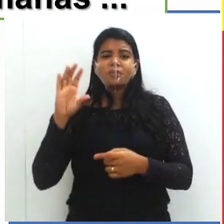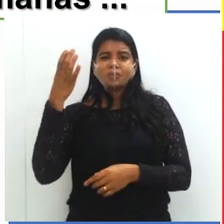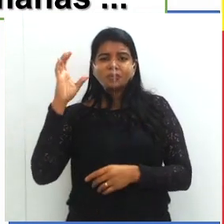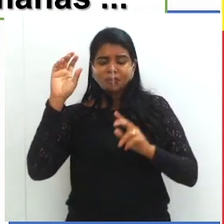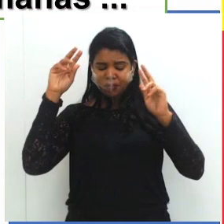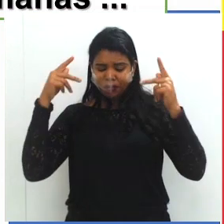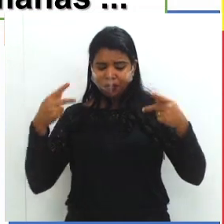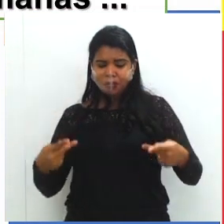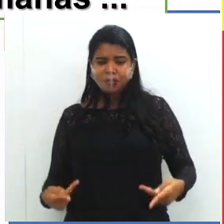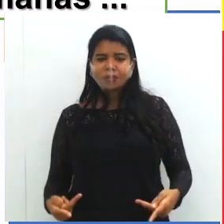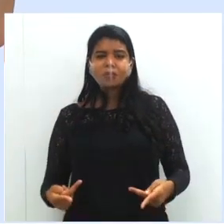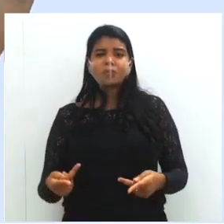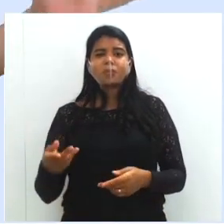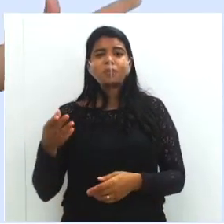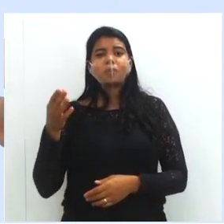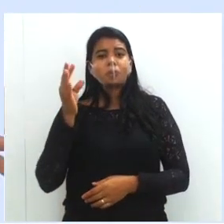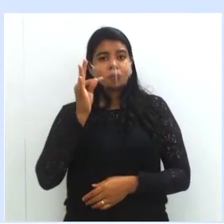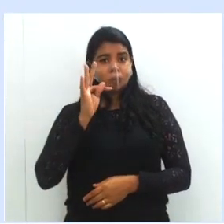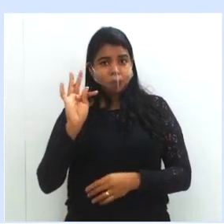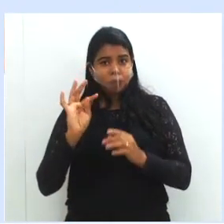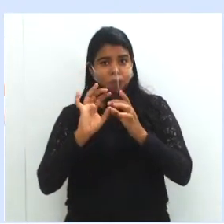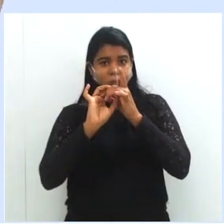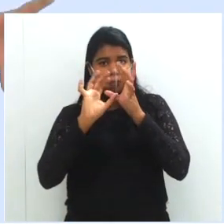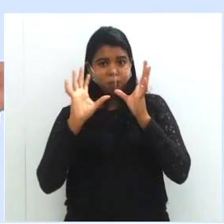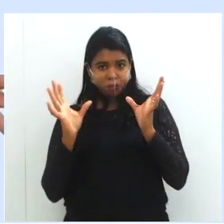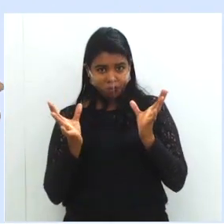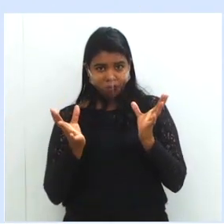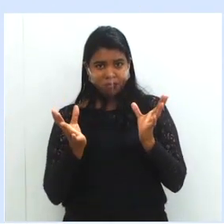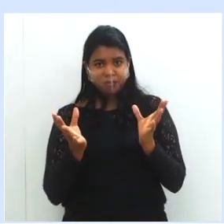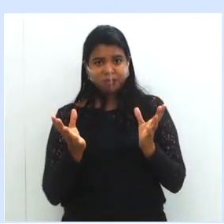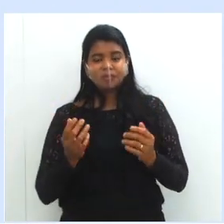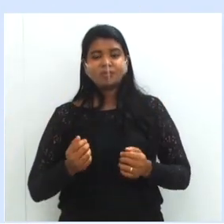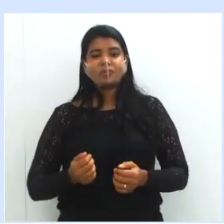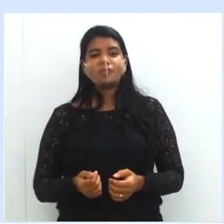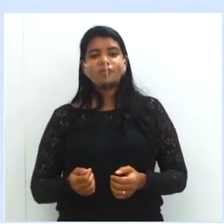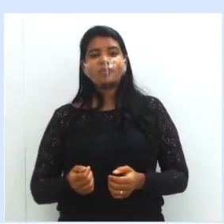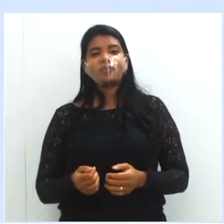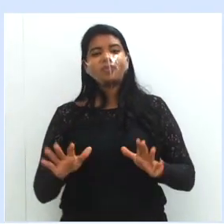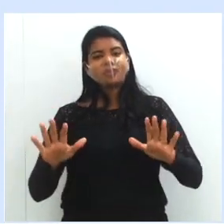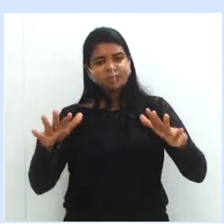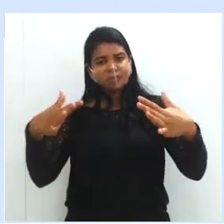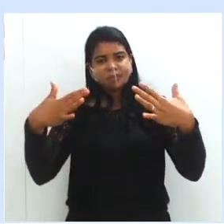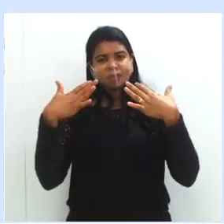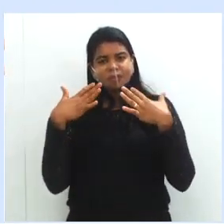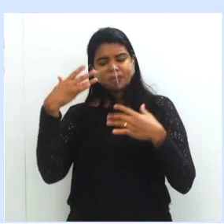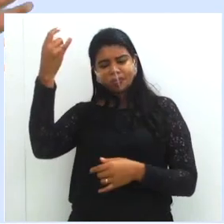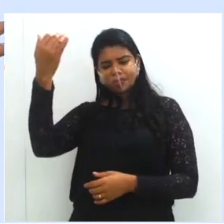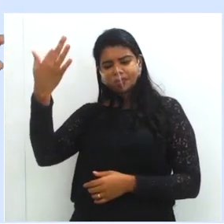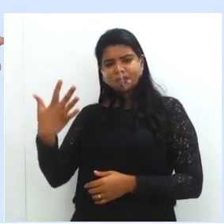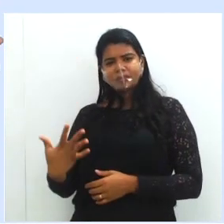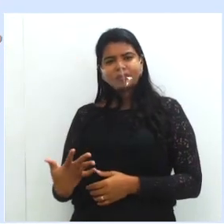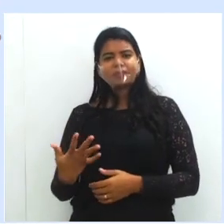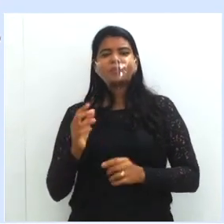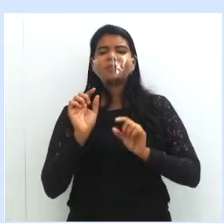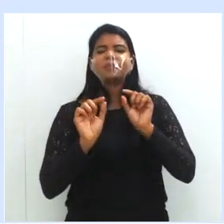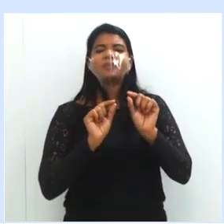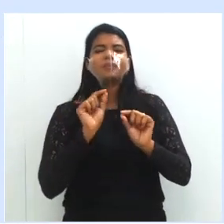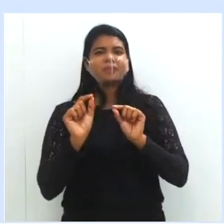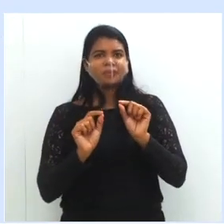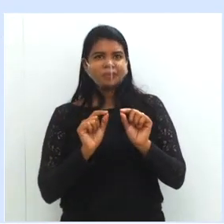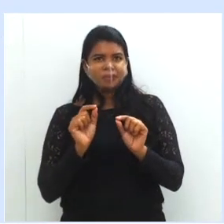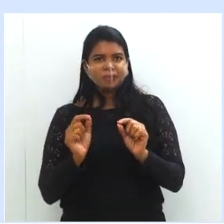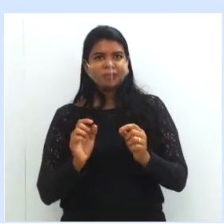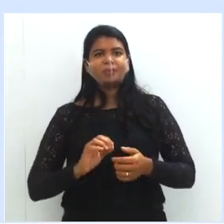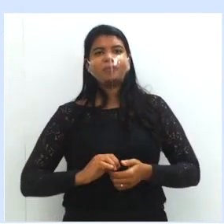ciências humanas. Então, a teologia da libertação, que nós estamos observando aí, vai falar justamente de que